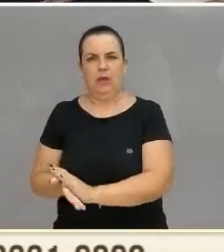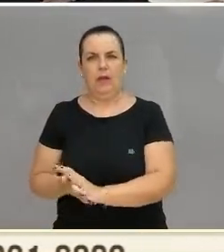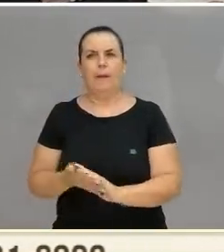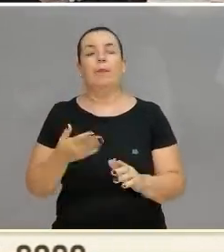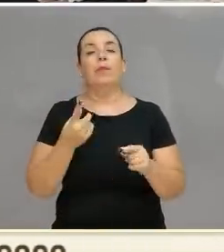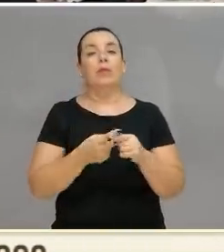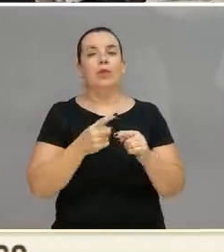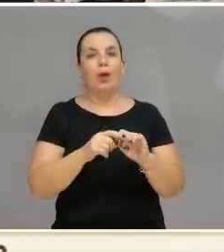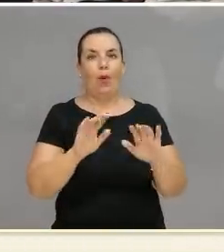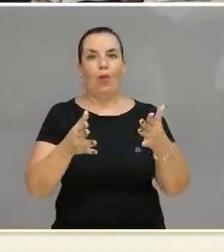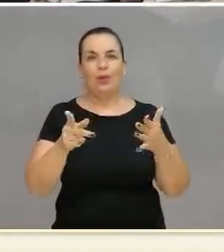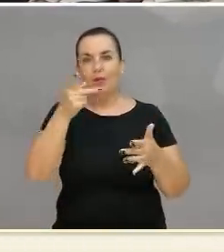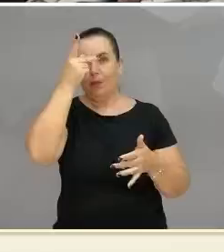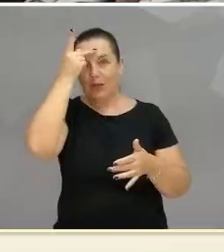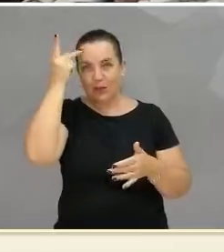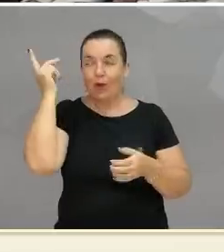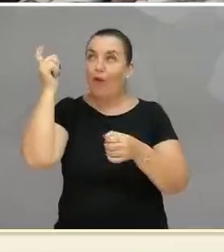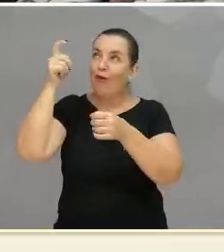volta para Deus.